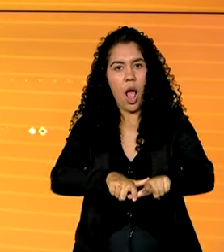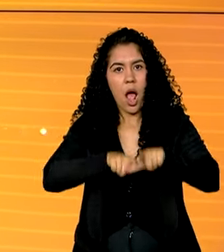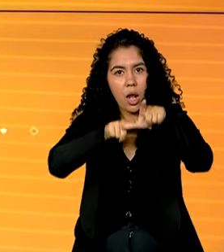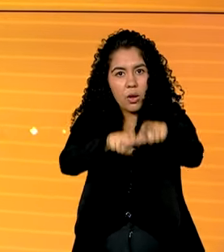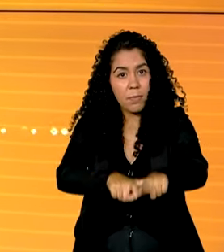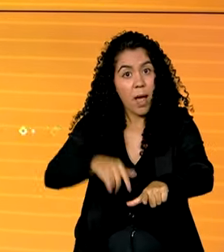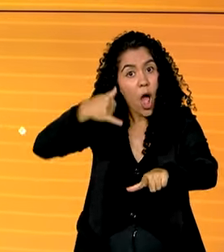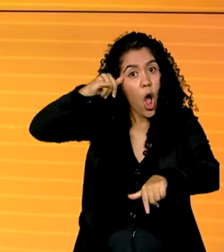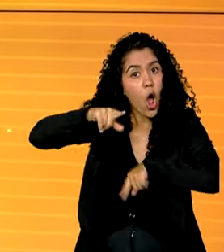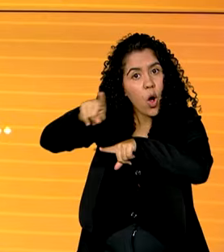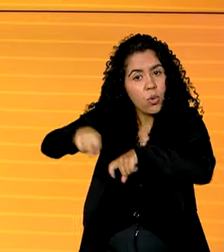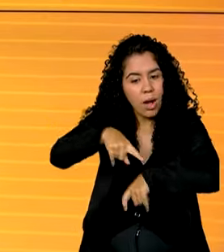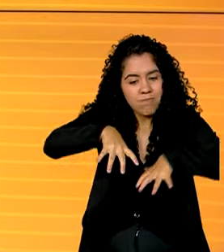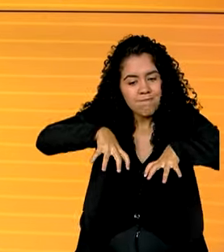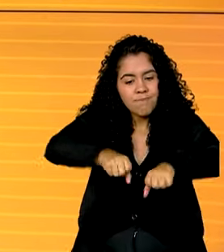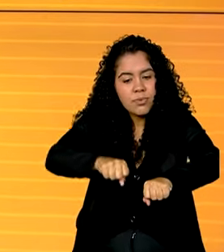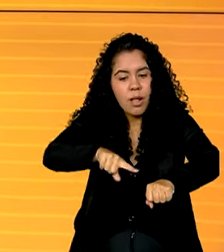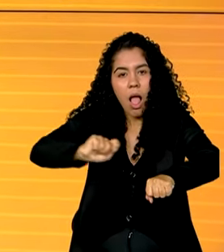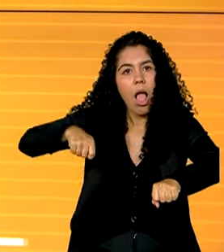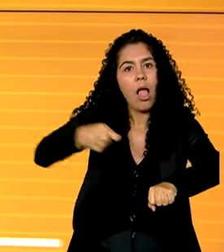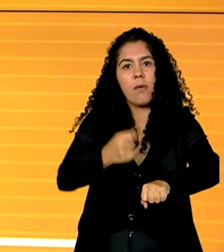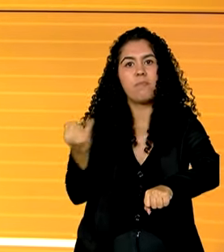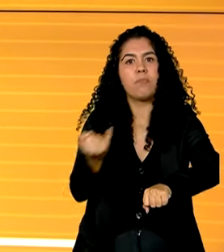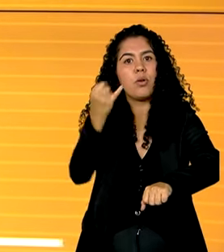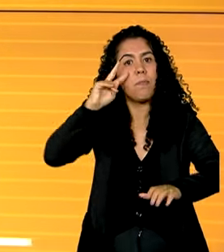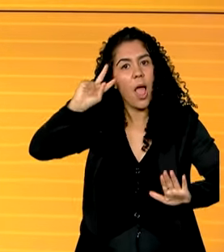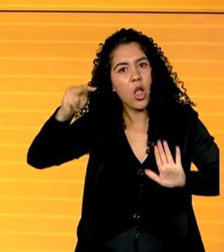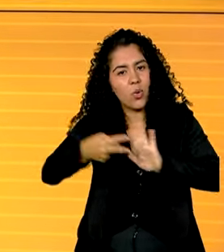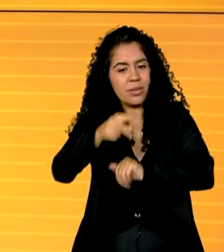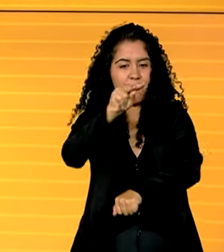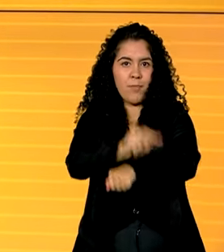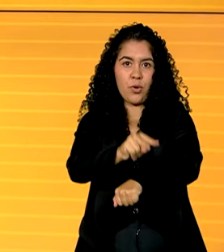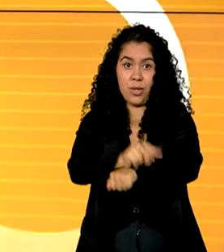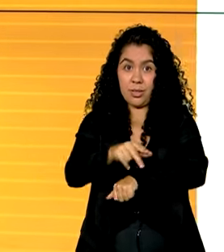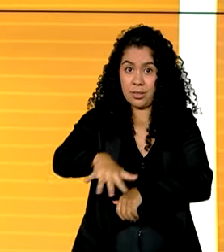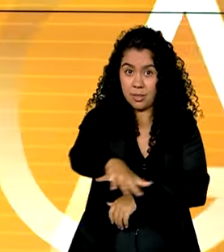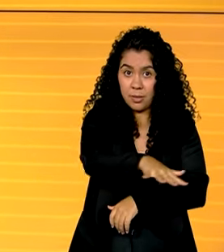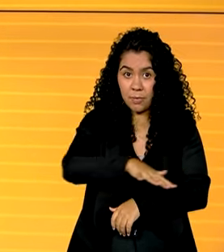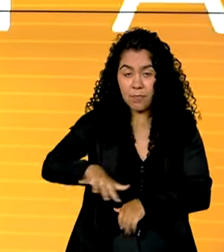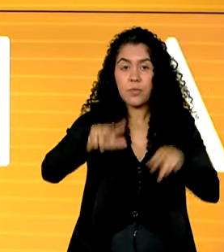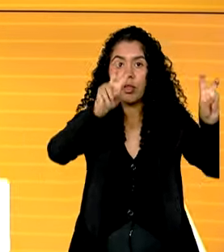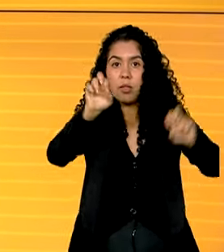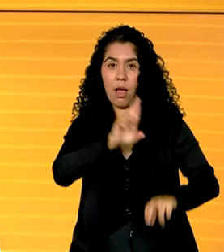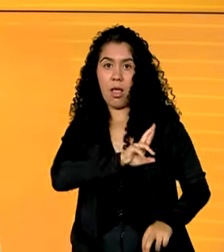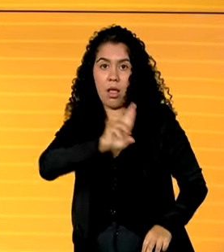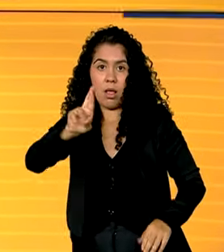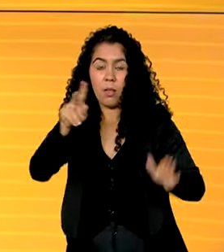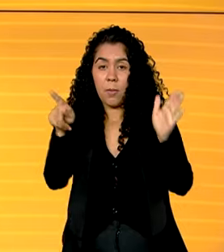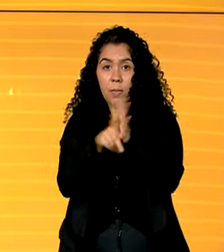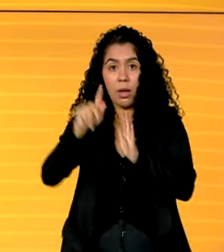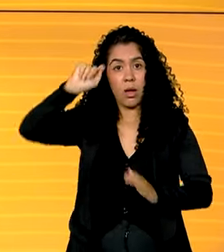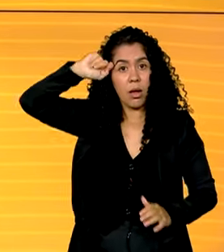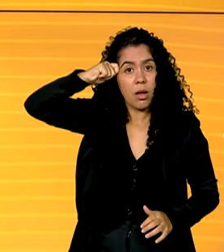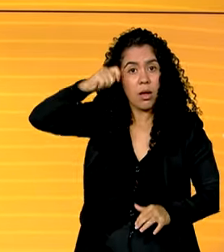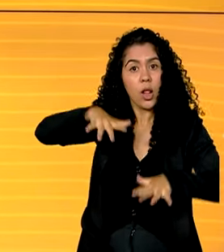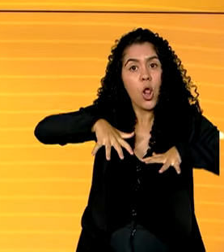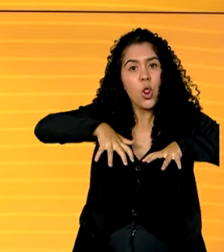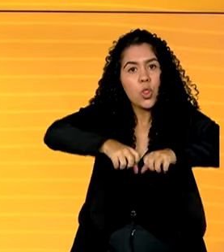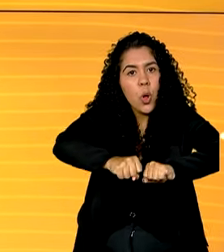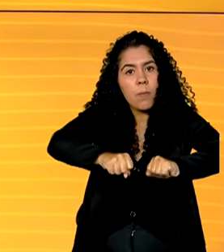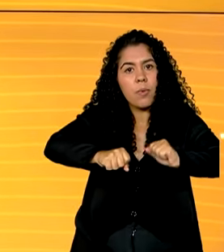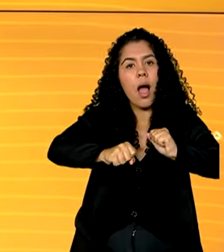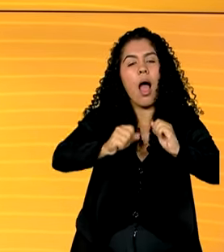é um importante instrumento para reconhecer e proteger o patrimônio. No caso das religiões de matriz africana, tombar um